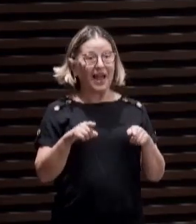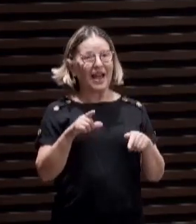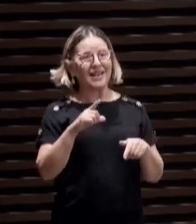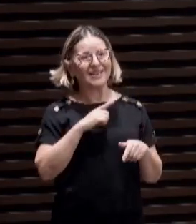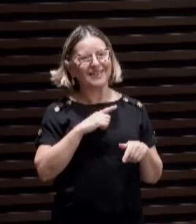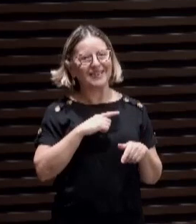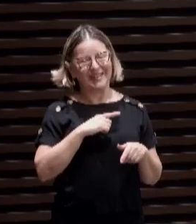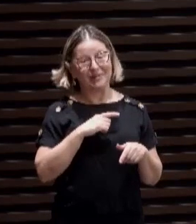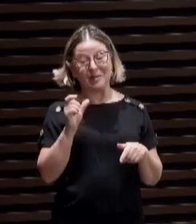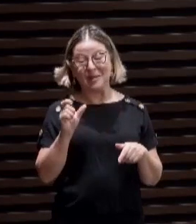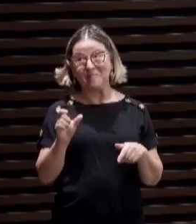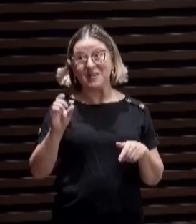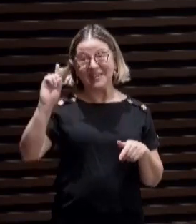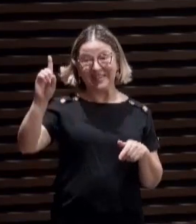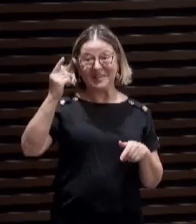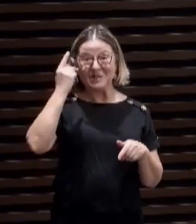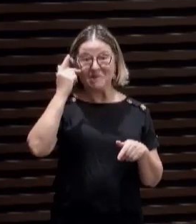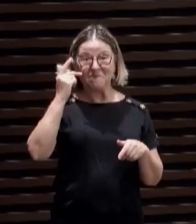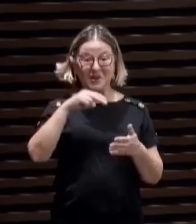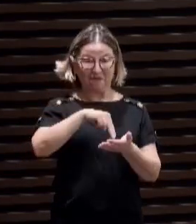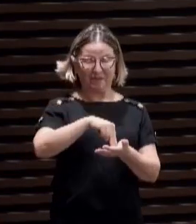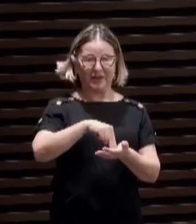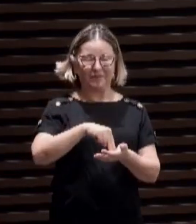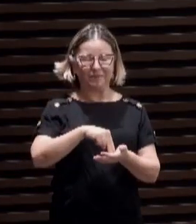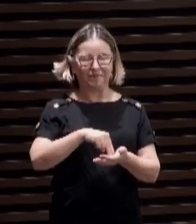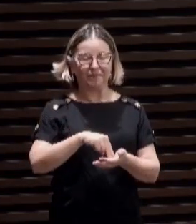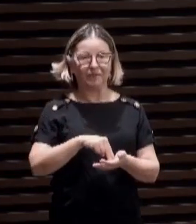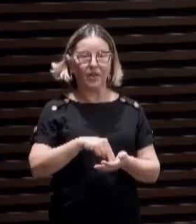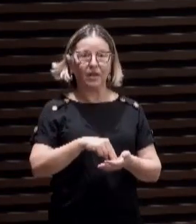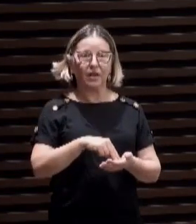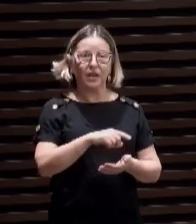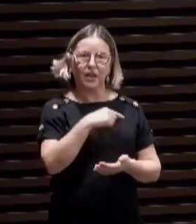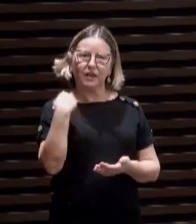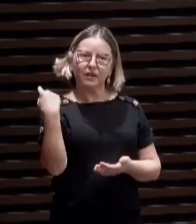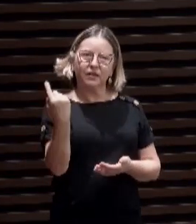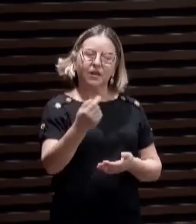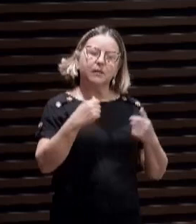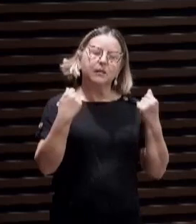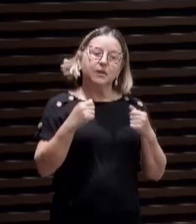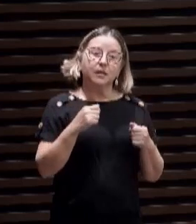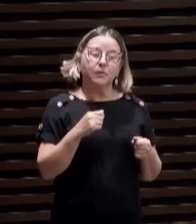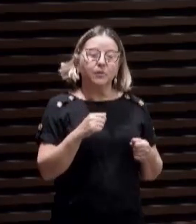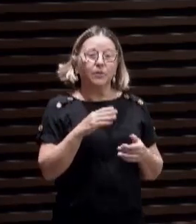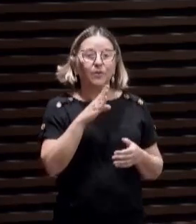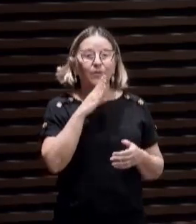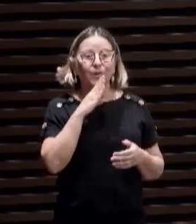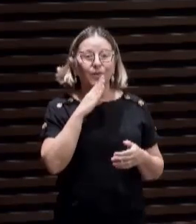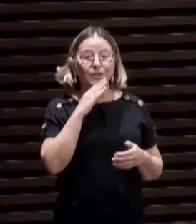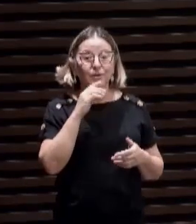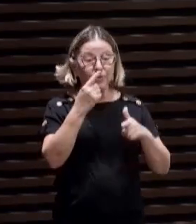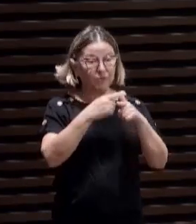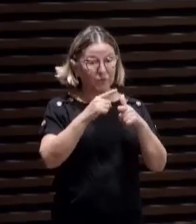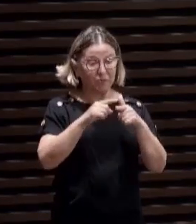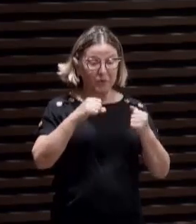é um alerta para nós todos, que nós precisamos conhecer o que está acontecendo, para